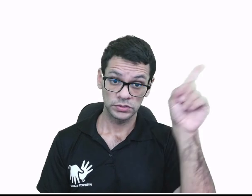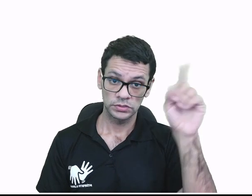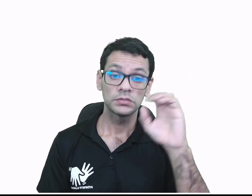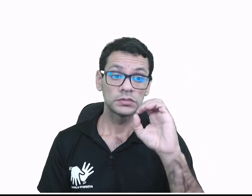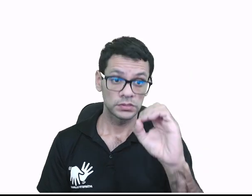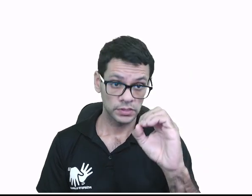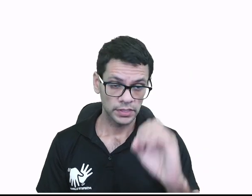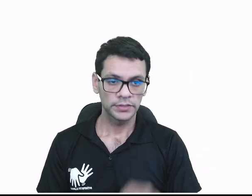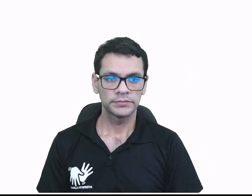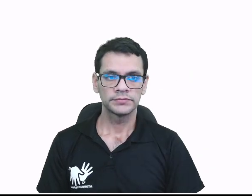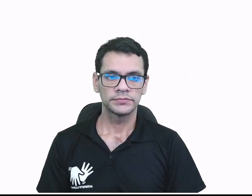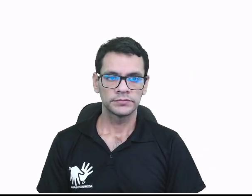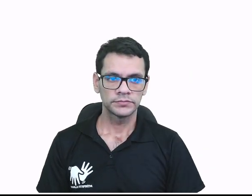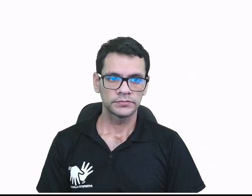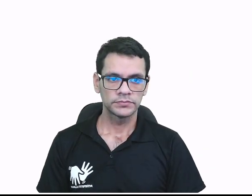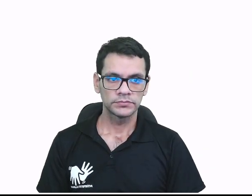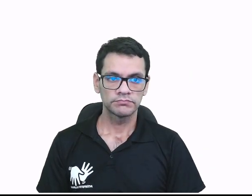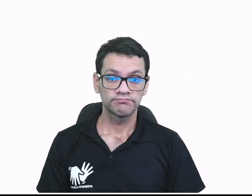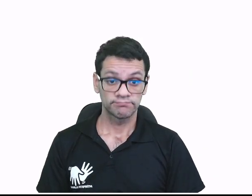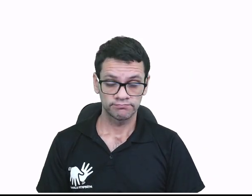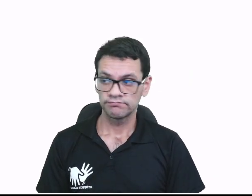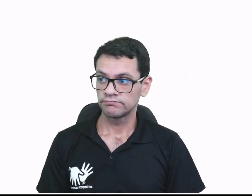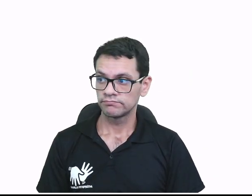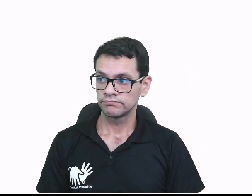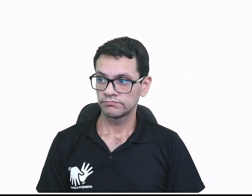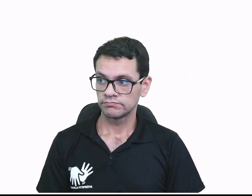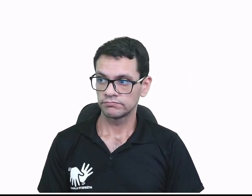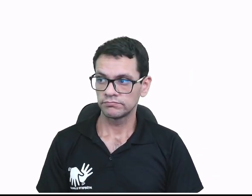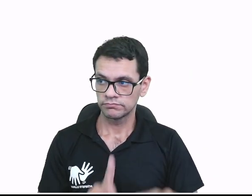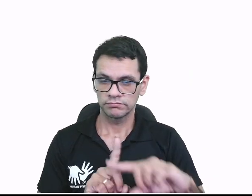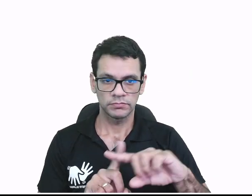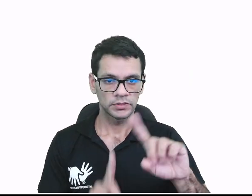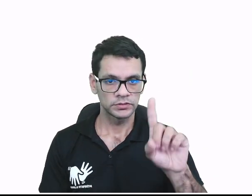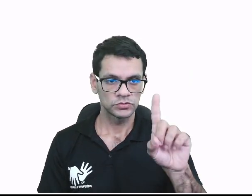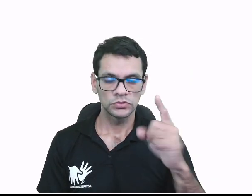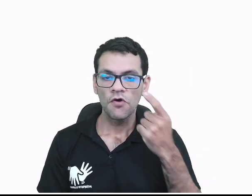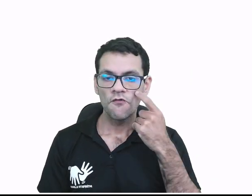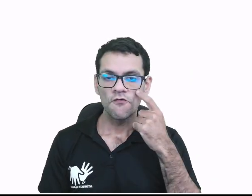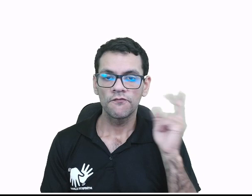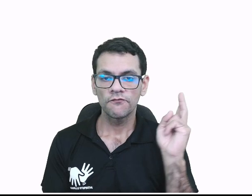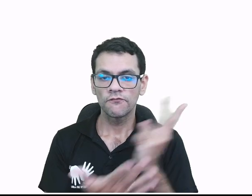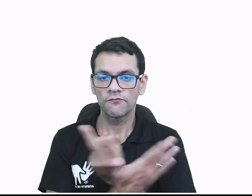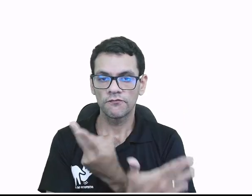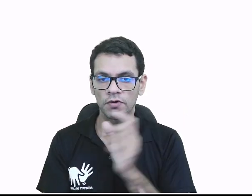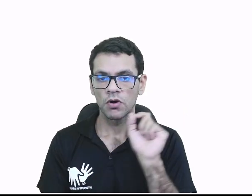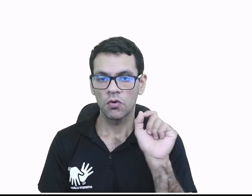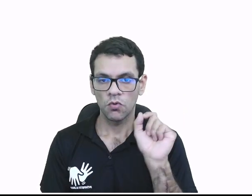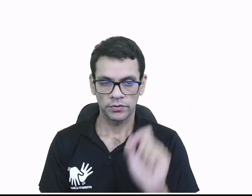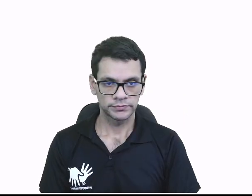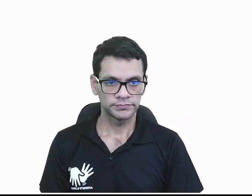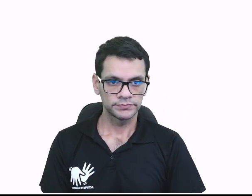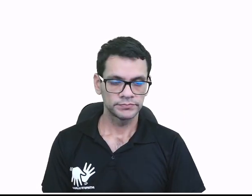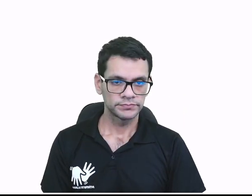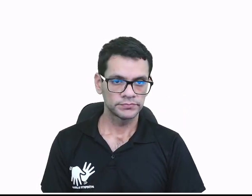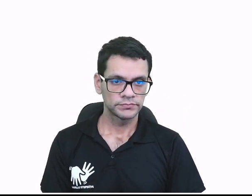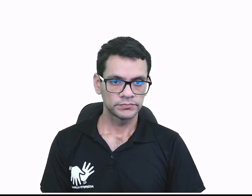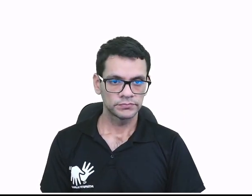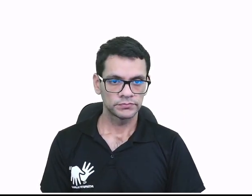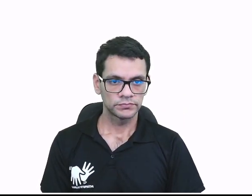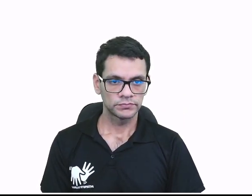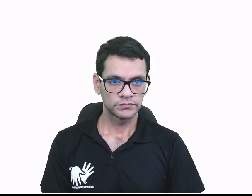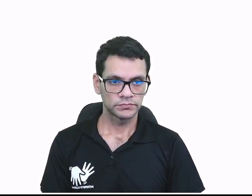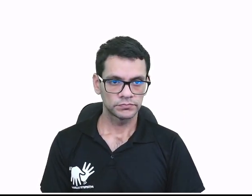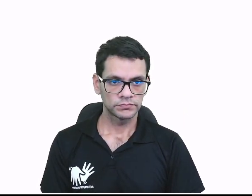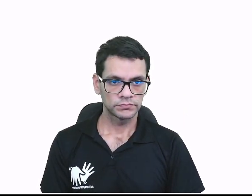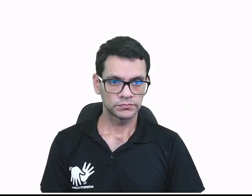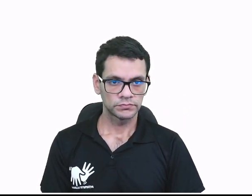0. E aqui um íon, a carga dele, mais 1. Vamos ver o que aconteceu aqui? O cobre passou de mais